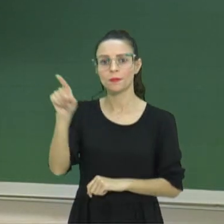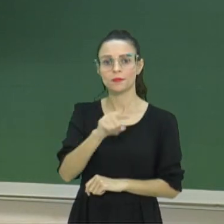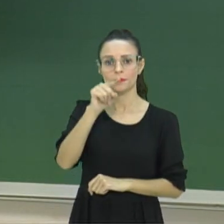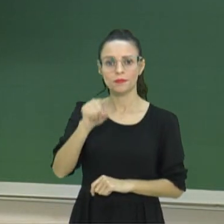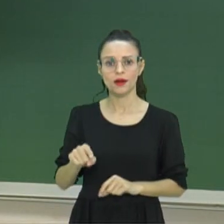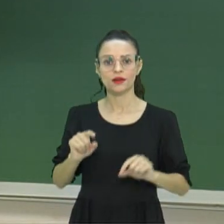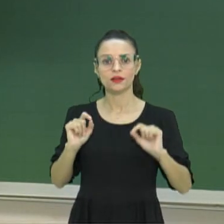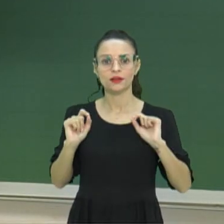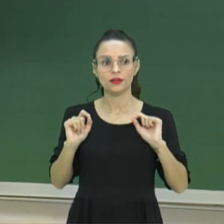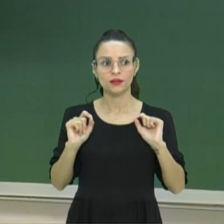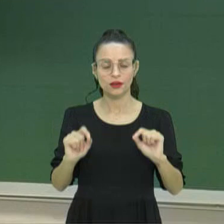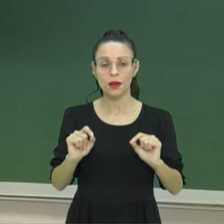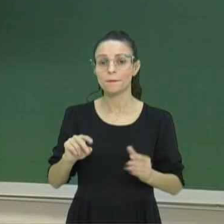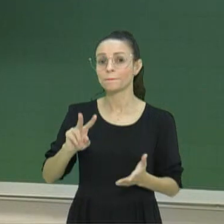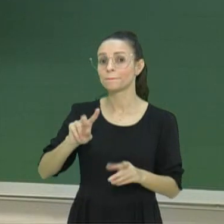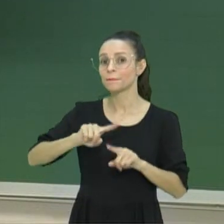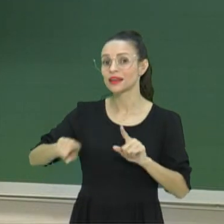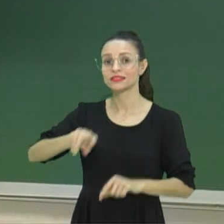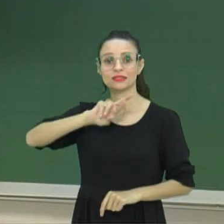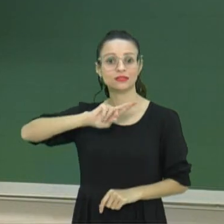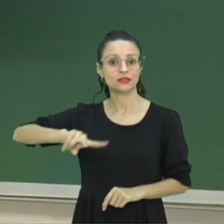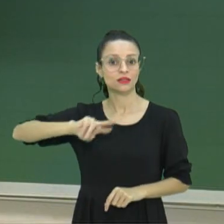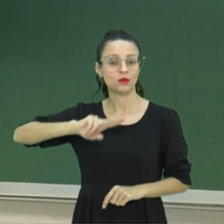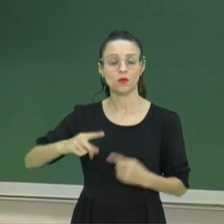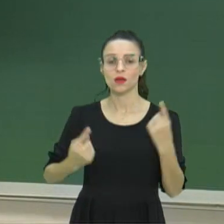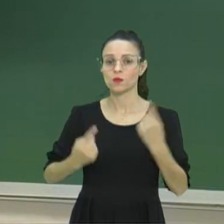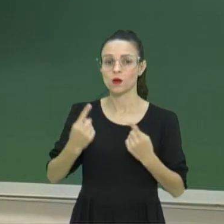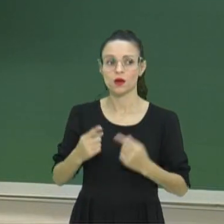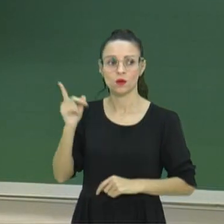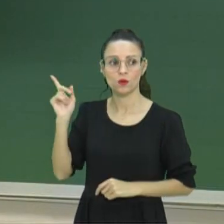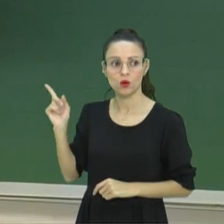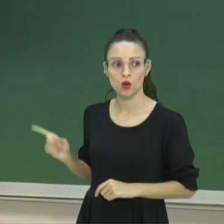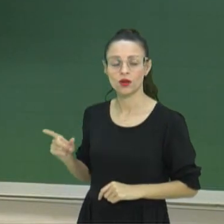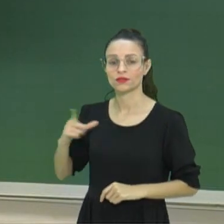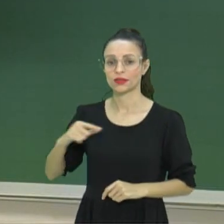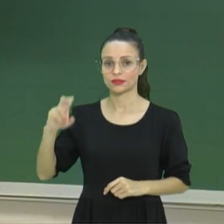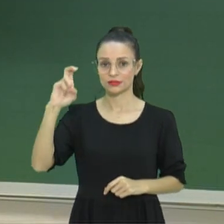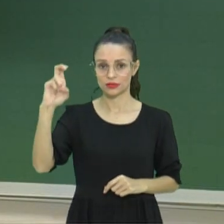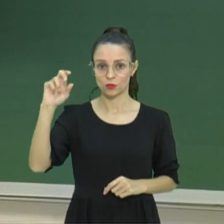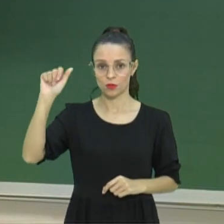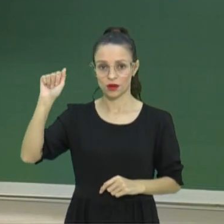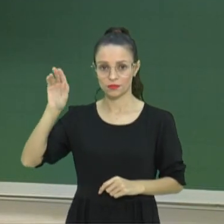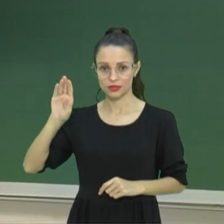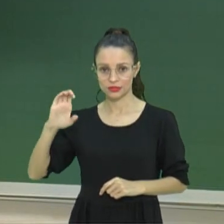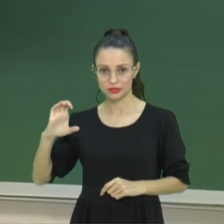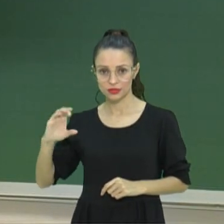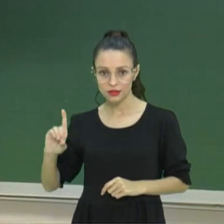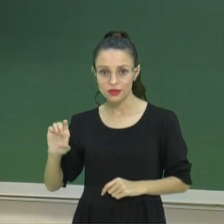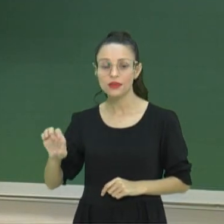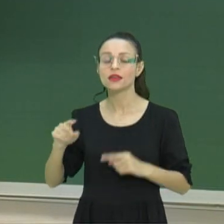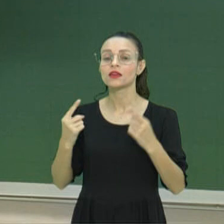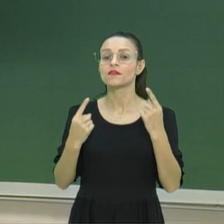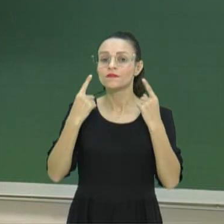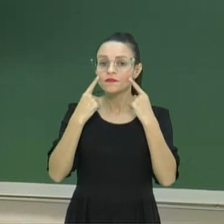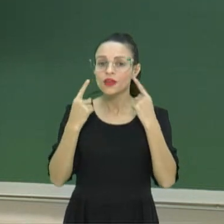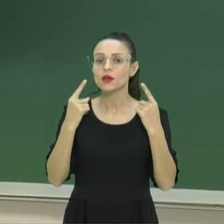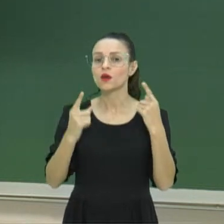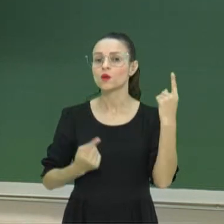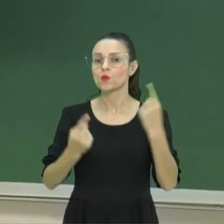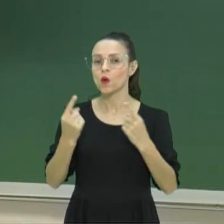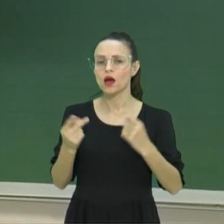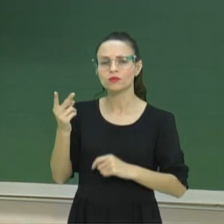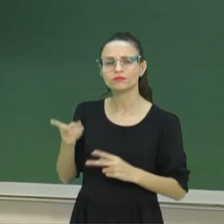assinalar exceto, ou seja, nós temos aqui 5 alternativas e nós precisamos